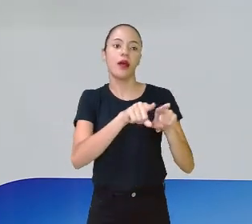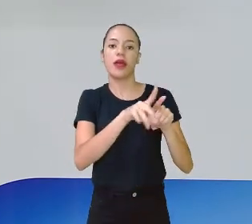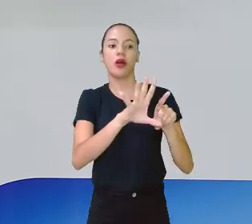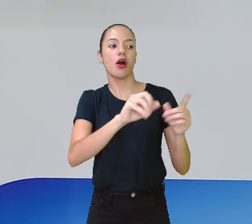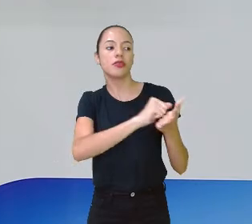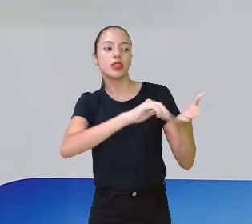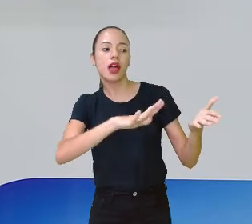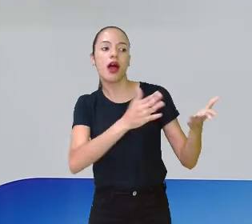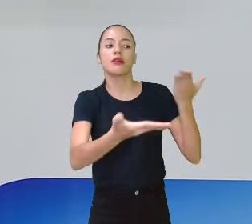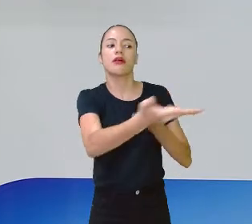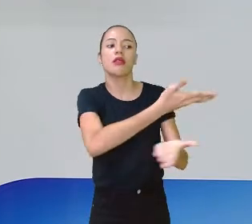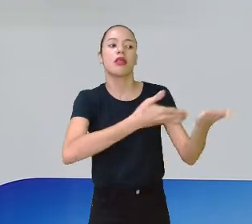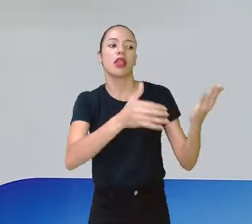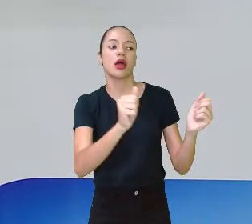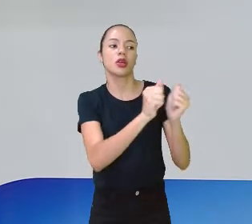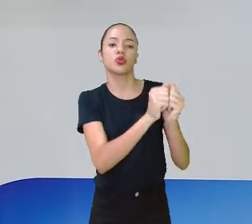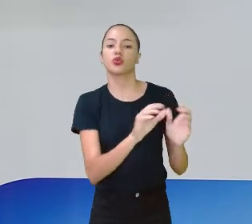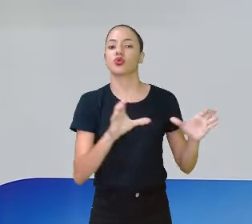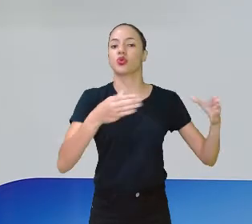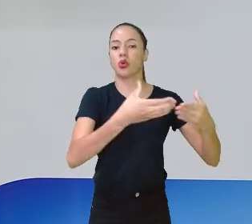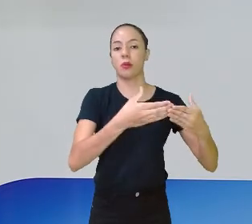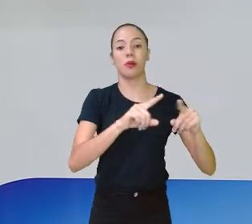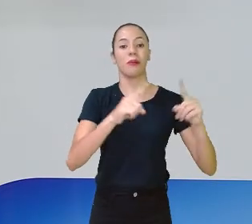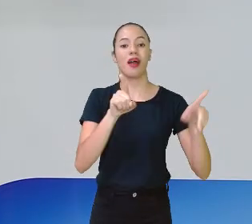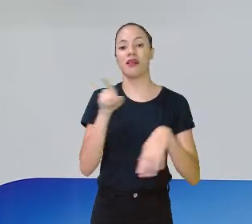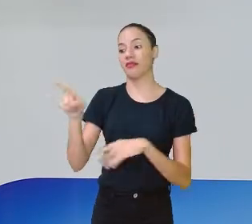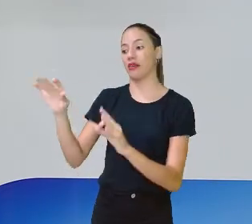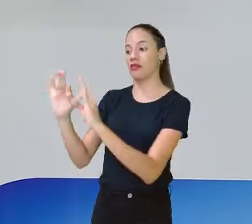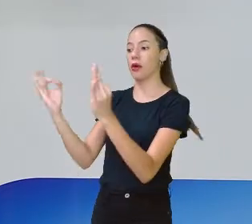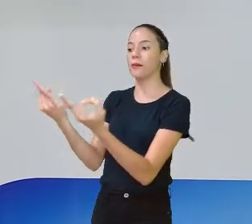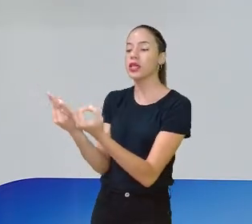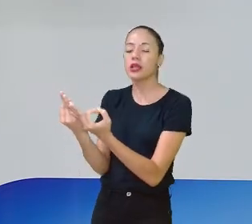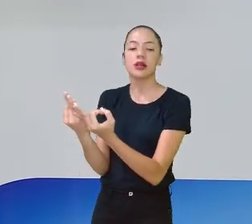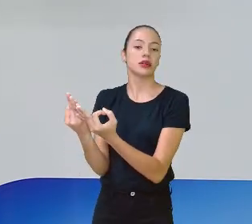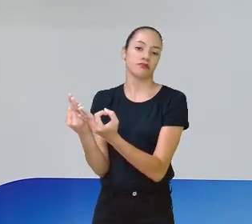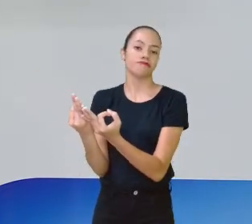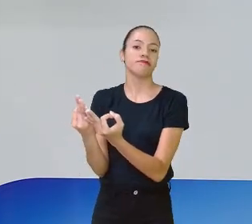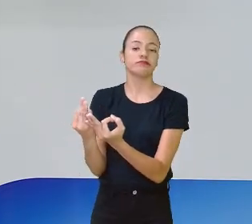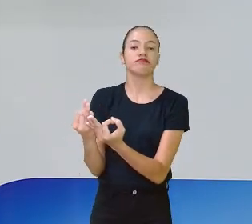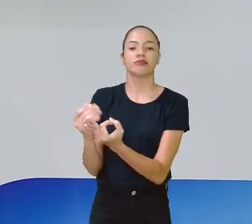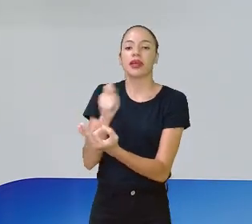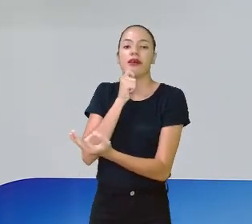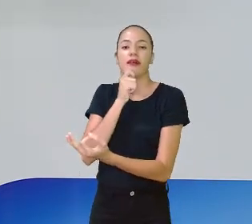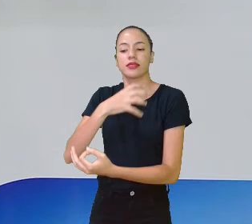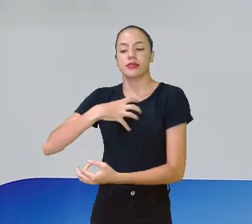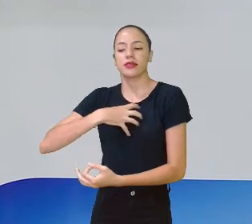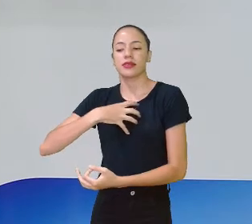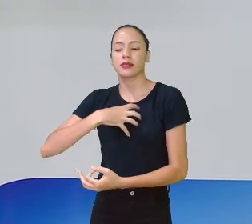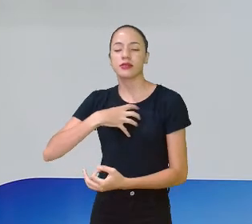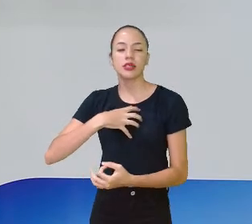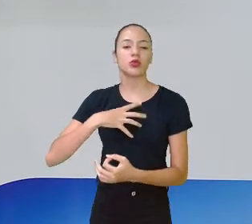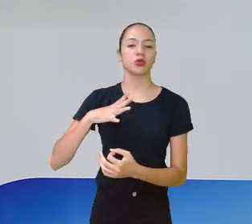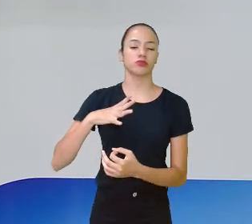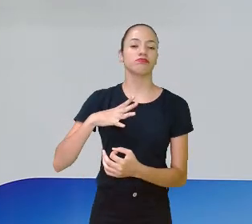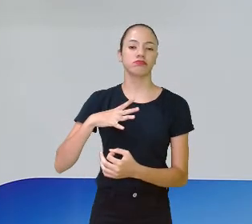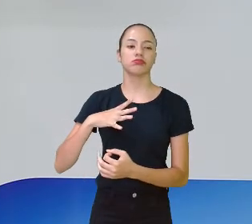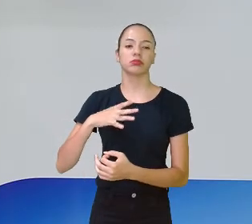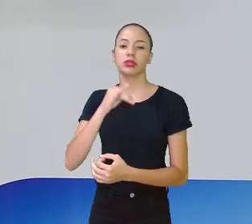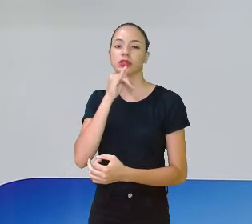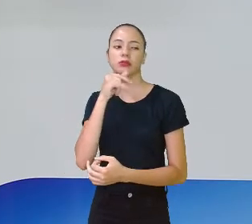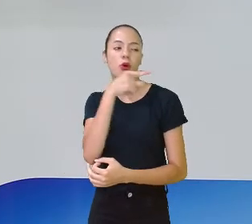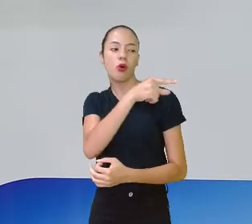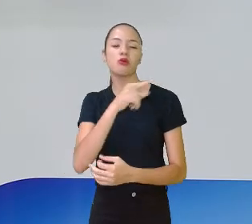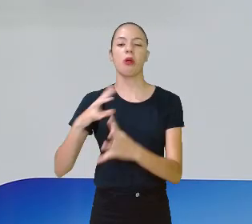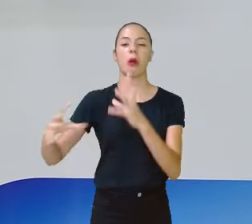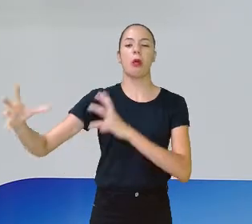equipe, enquanto a família ainda está alimentando um conflito que não é importante considerar. Então,